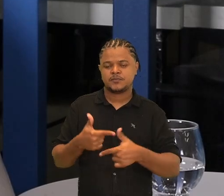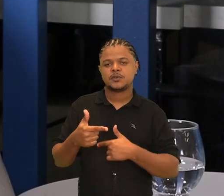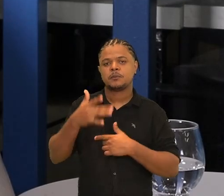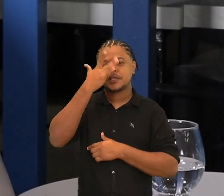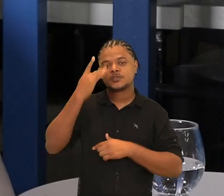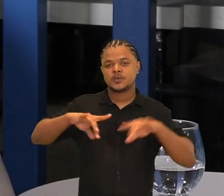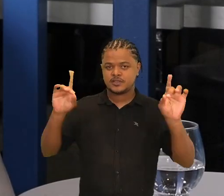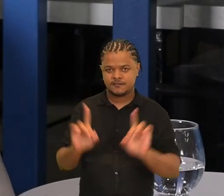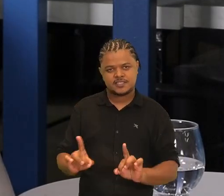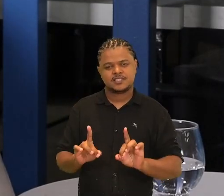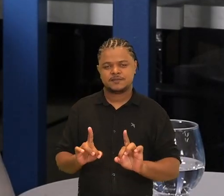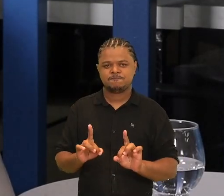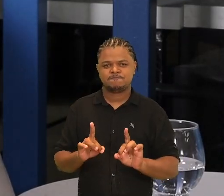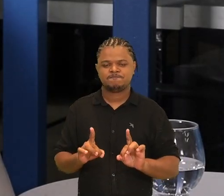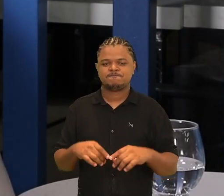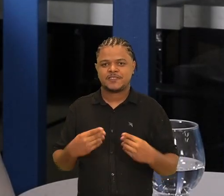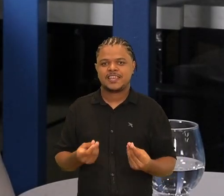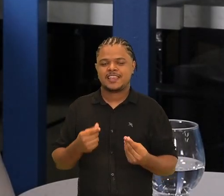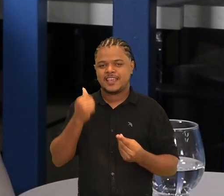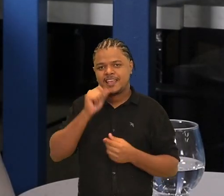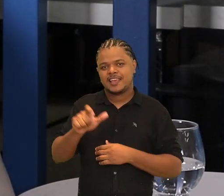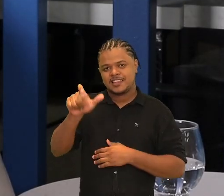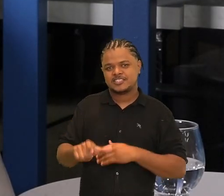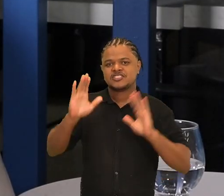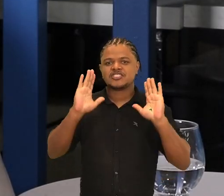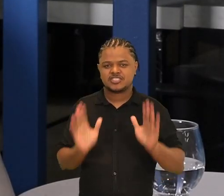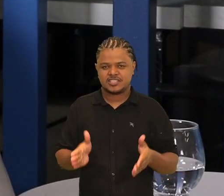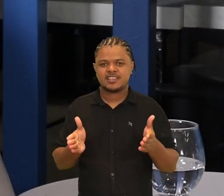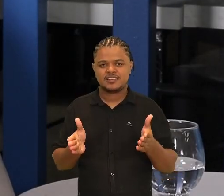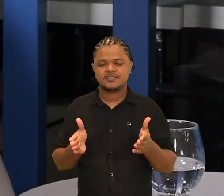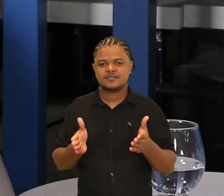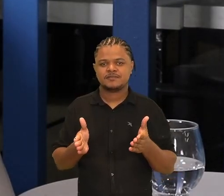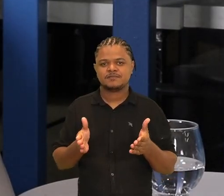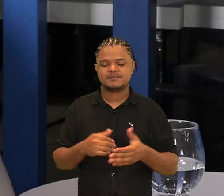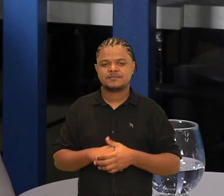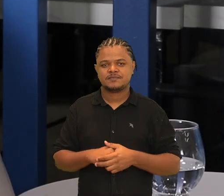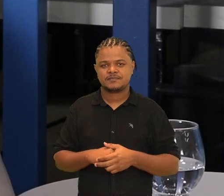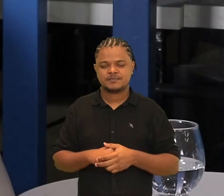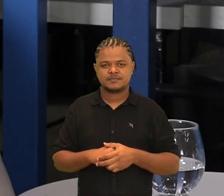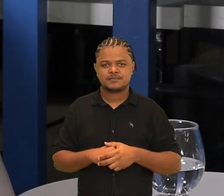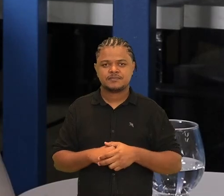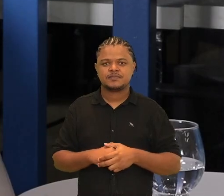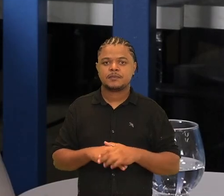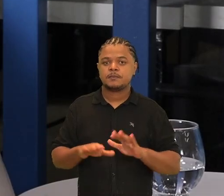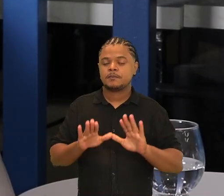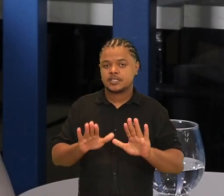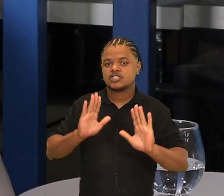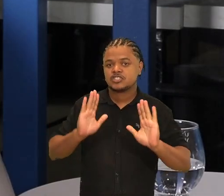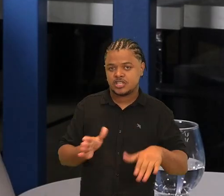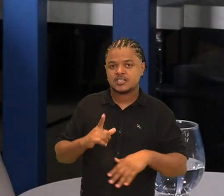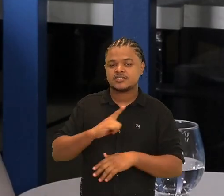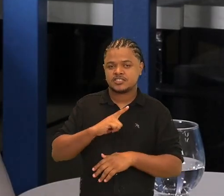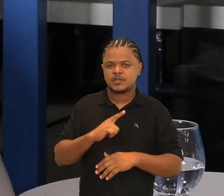com deficiência, né? Ela já estava envolvida nesse meio, para mim era tudo muito novo, mas eu já tinha uma